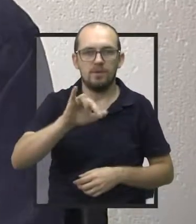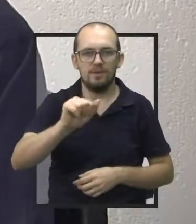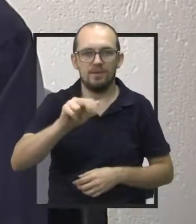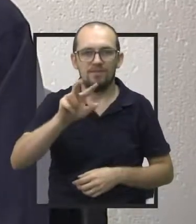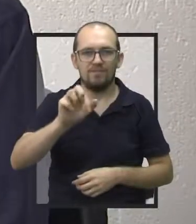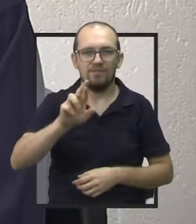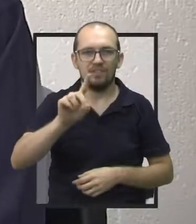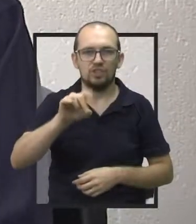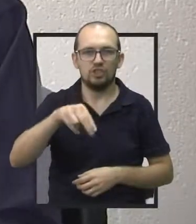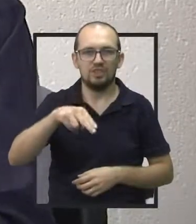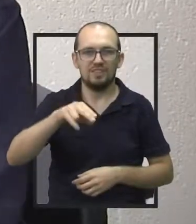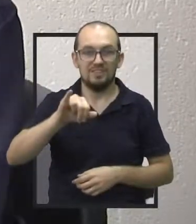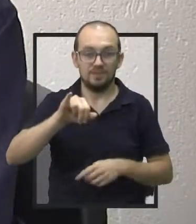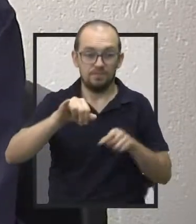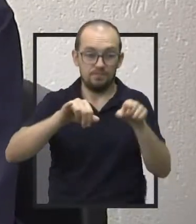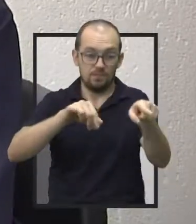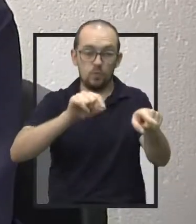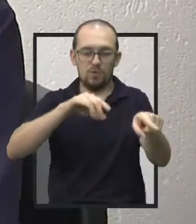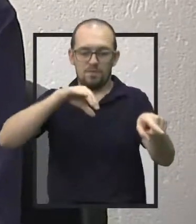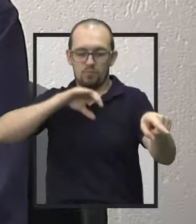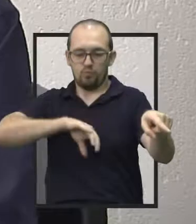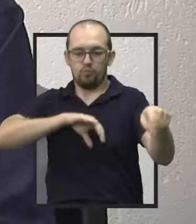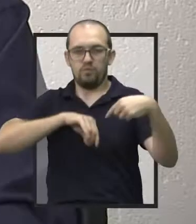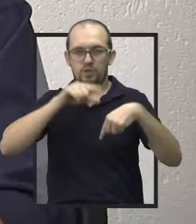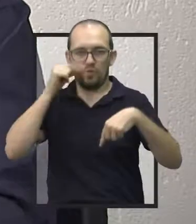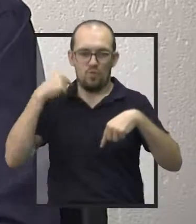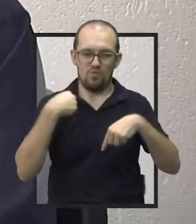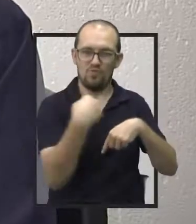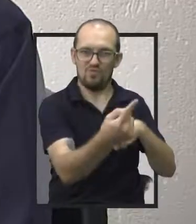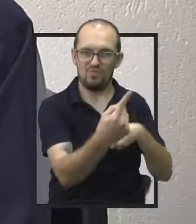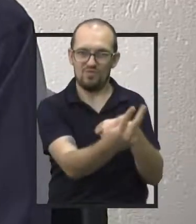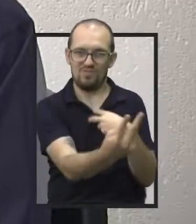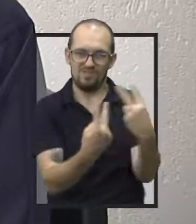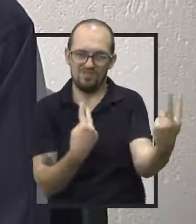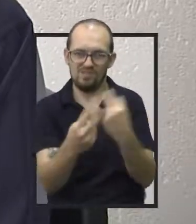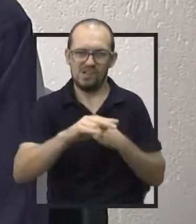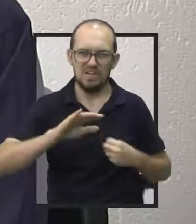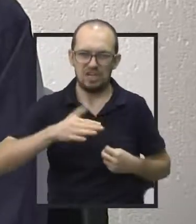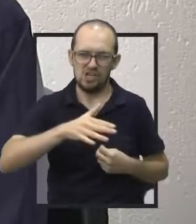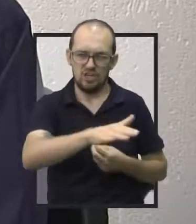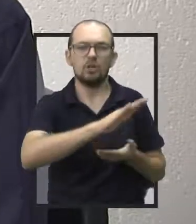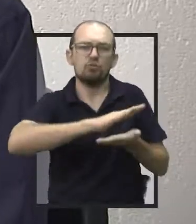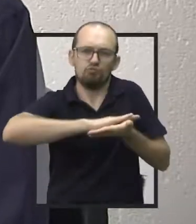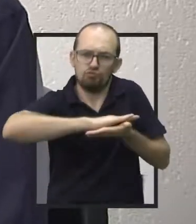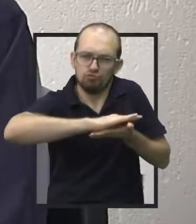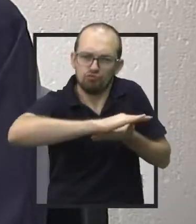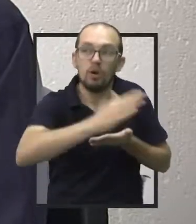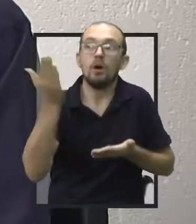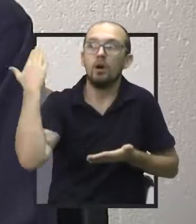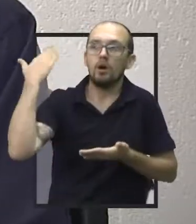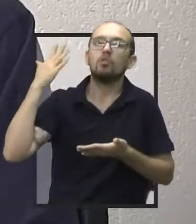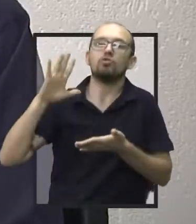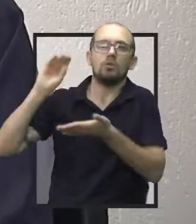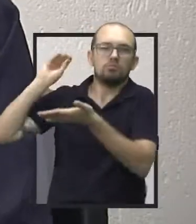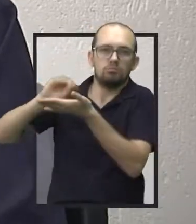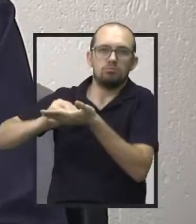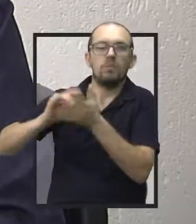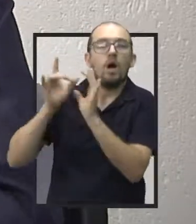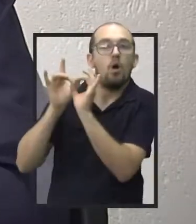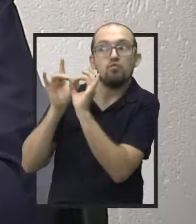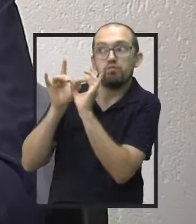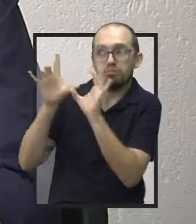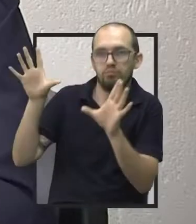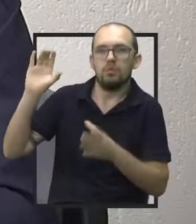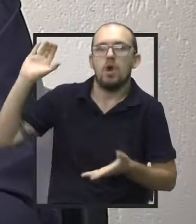recolocado no orçamento deste ano do estado e aí nós já sabemos que já foi autorizado o recapeamento da vicinal